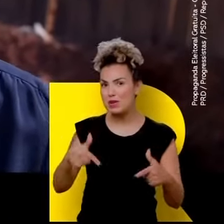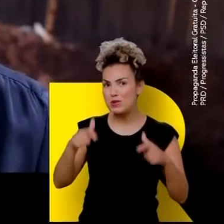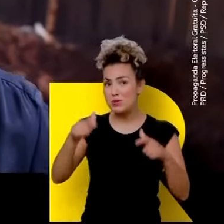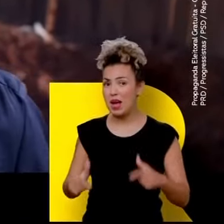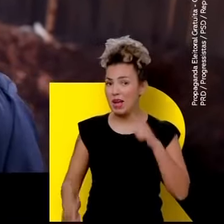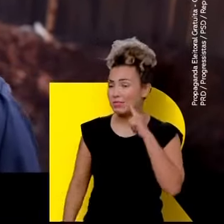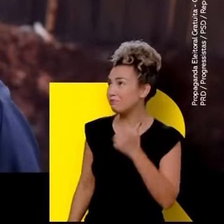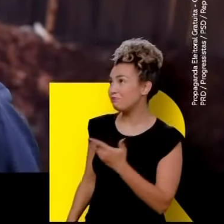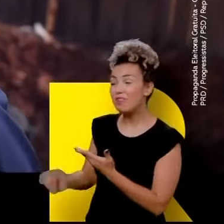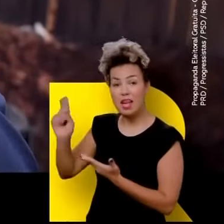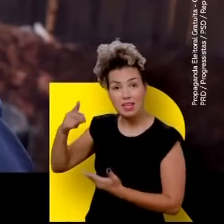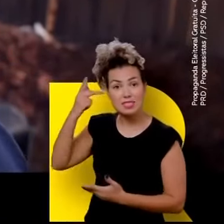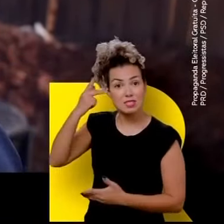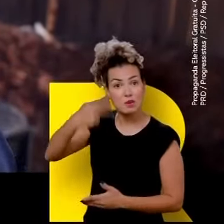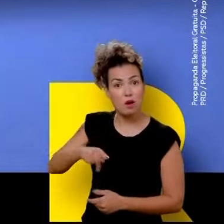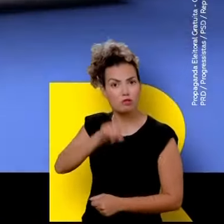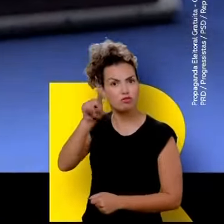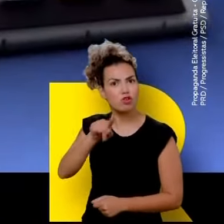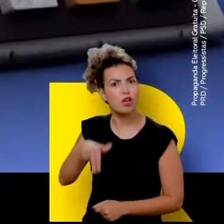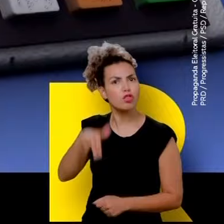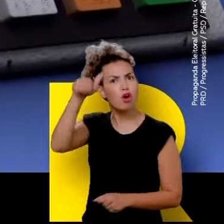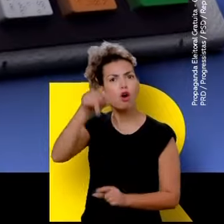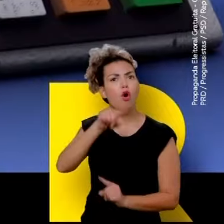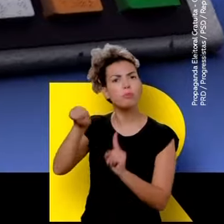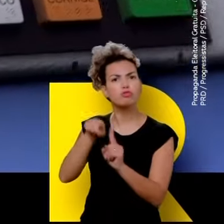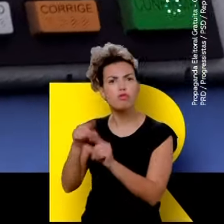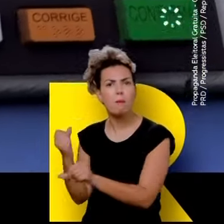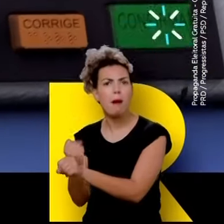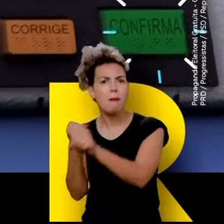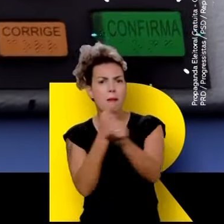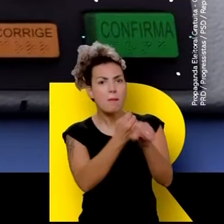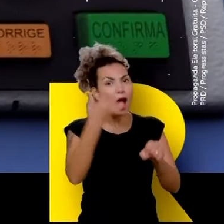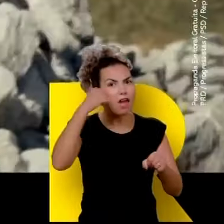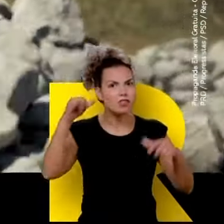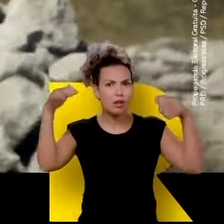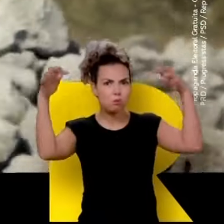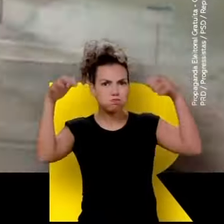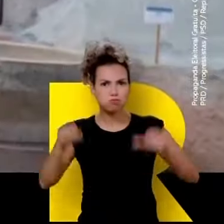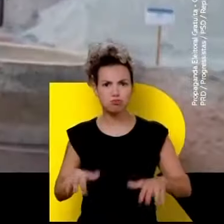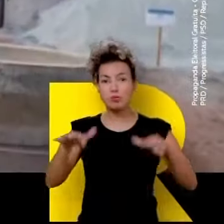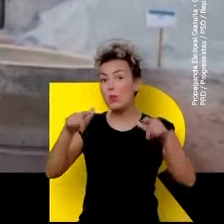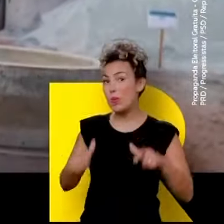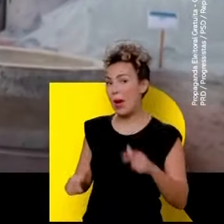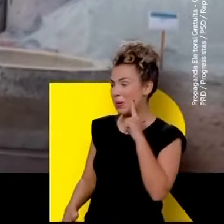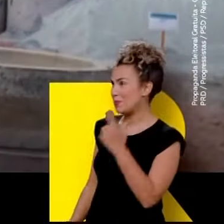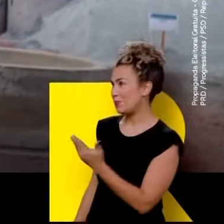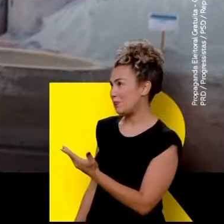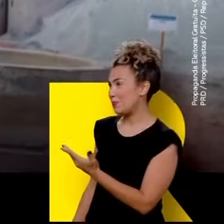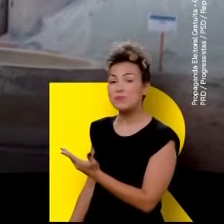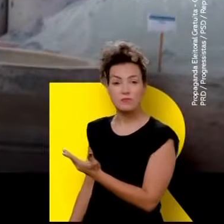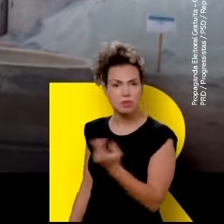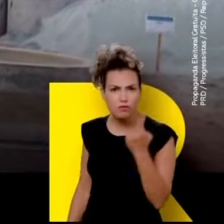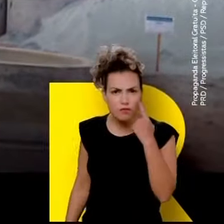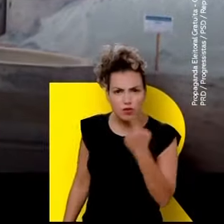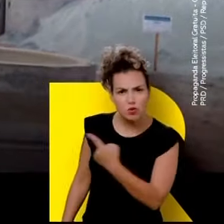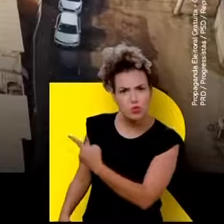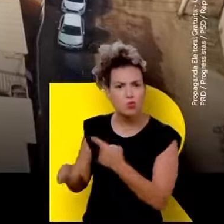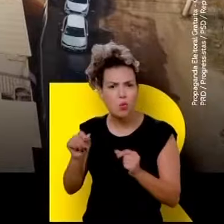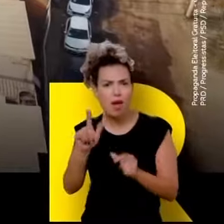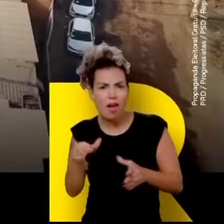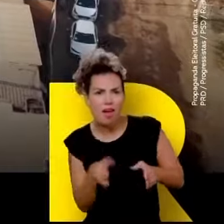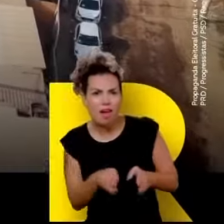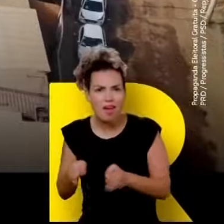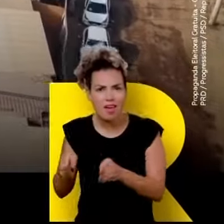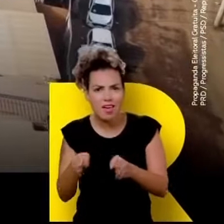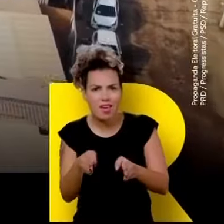em uma das maiores obras de São Paulo, no combate às enchentes. A parada hoje aqui em Perus. Tá vendo ali?